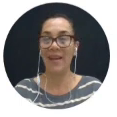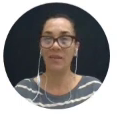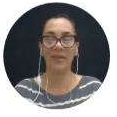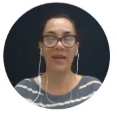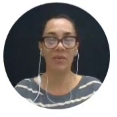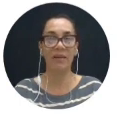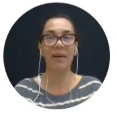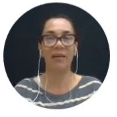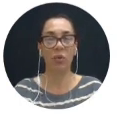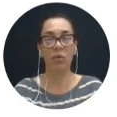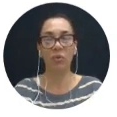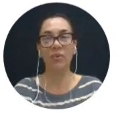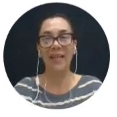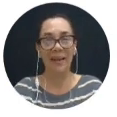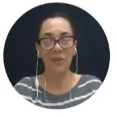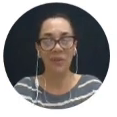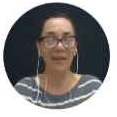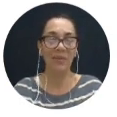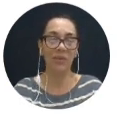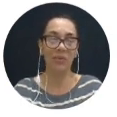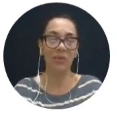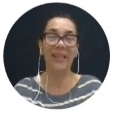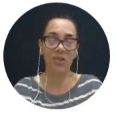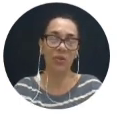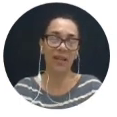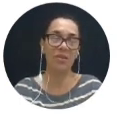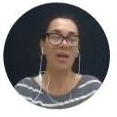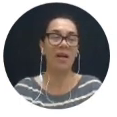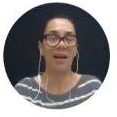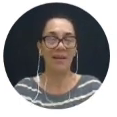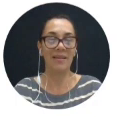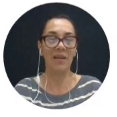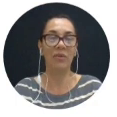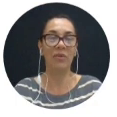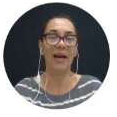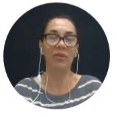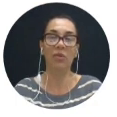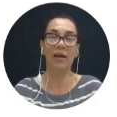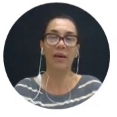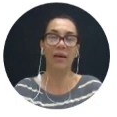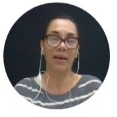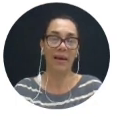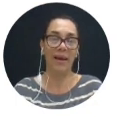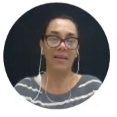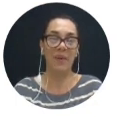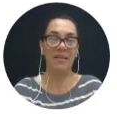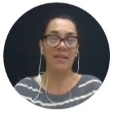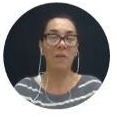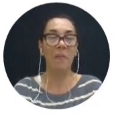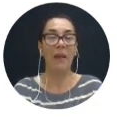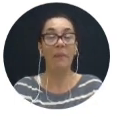uma vez um texto que todo grudado, né, no início do texto, a criança havia grudado toda